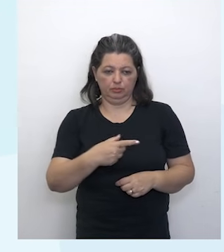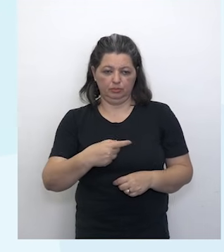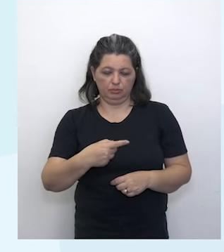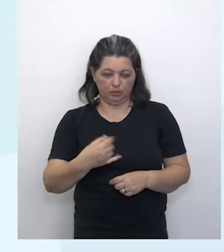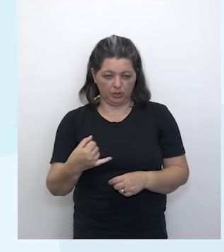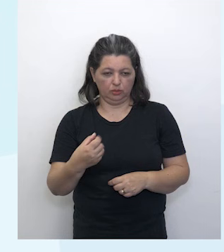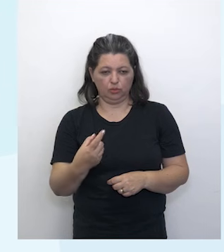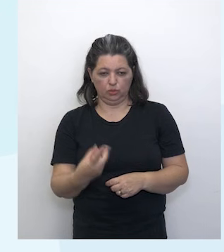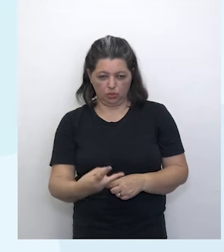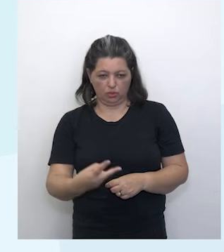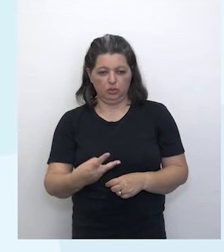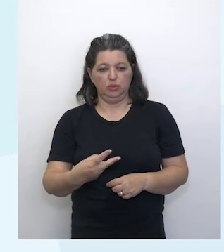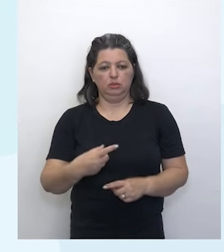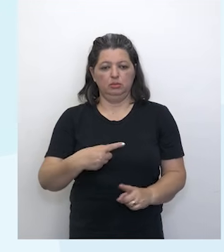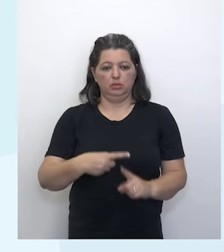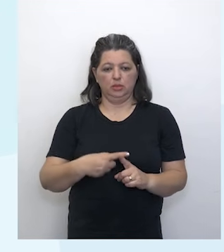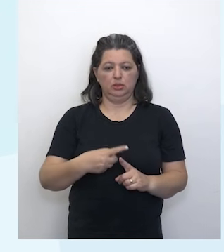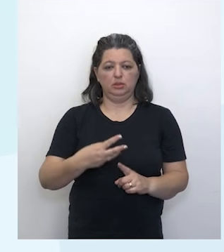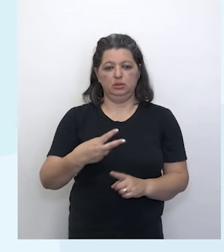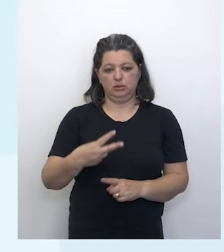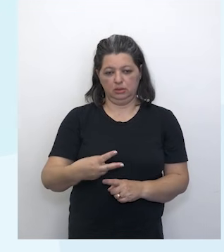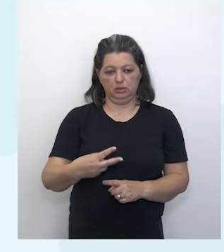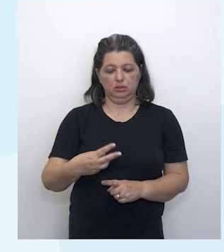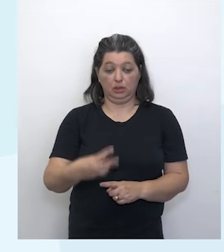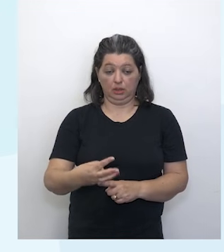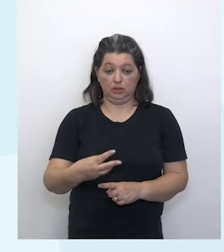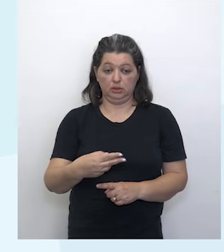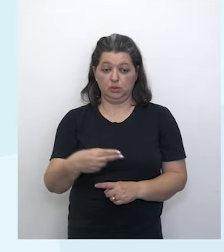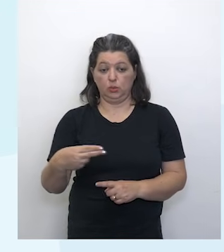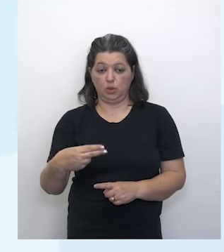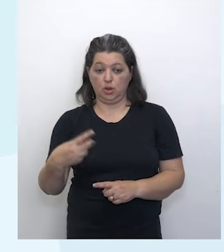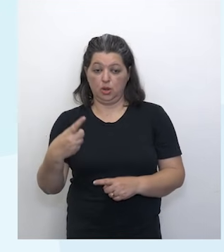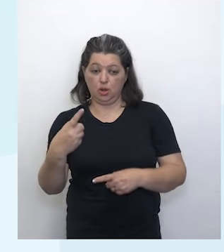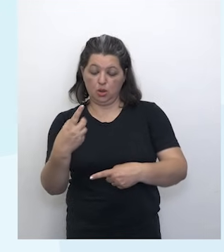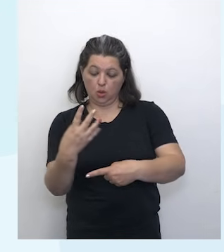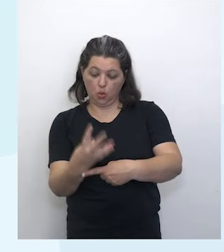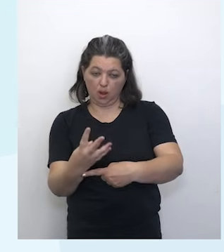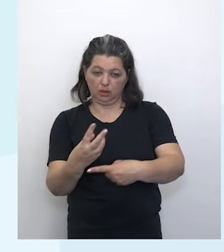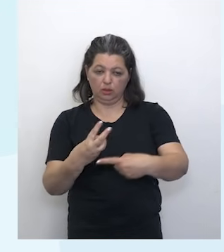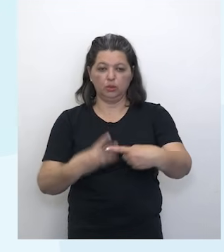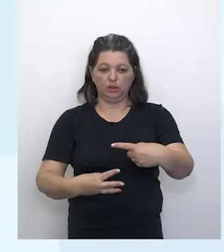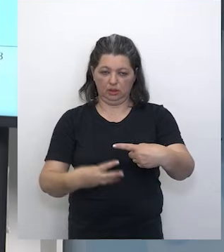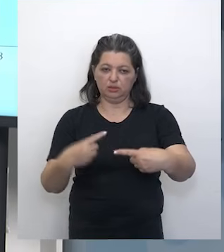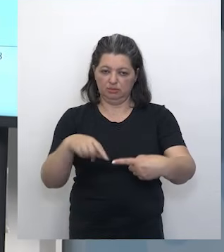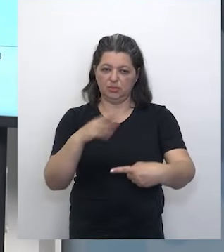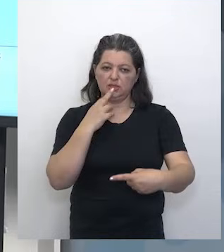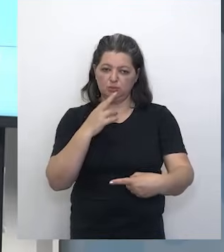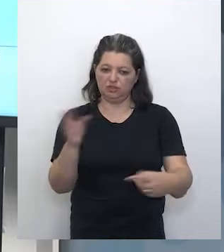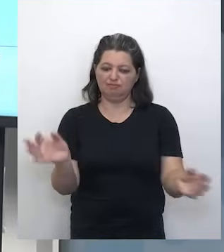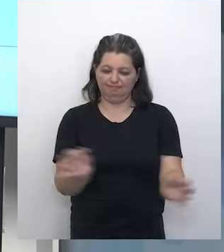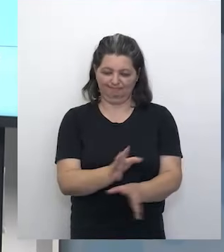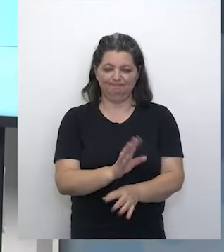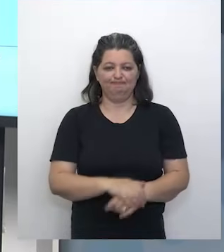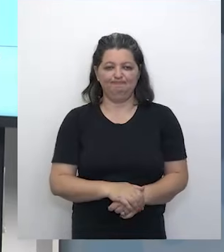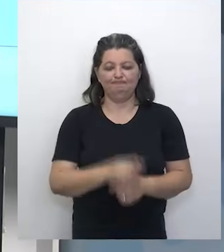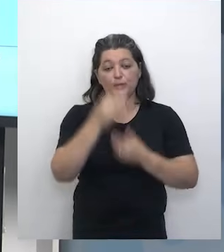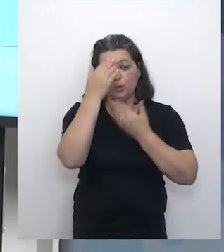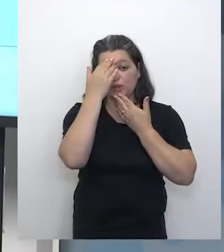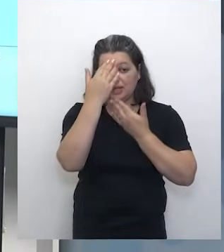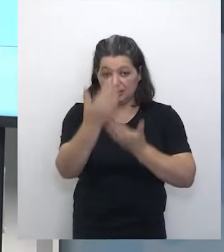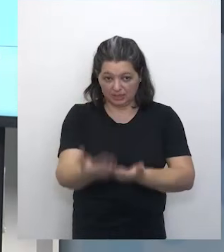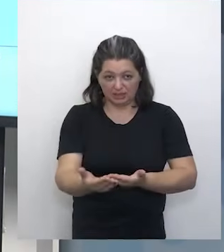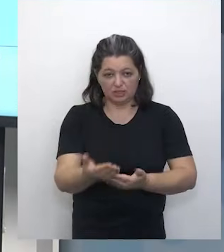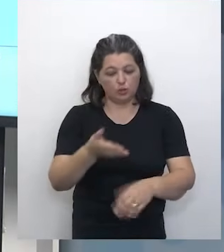mais 3, 4. Portanto, a gente tem o resultado aí, 4/3, conforme vocês disseram. Bom, eu agradeço